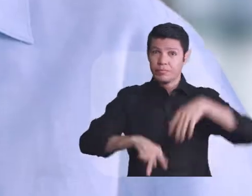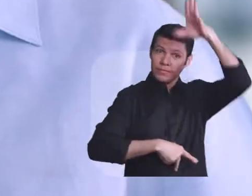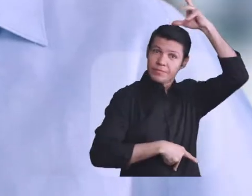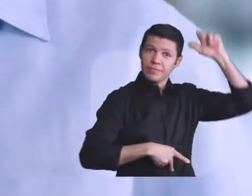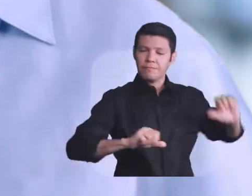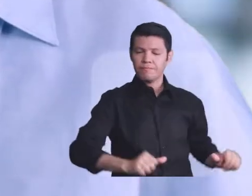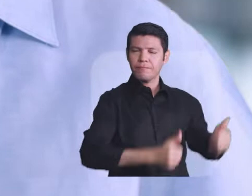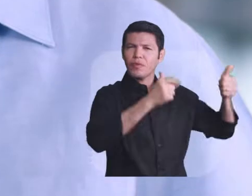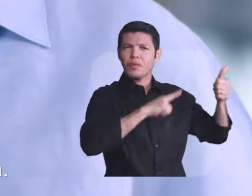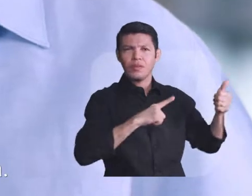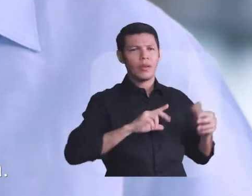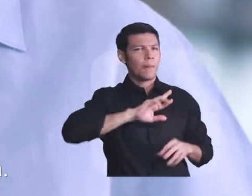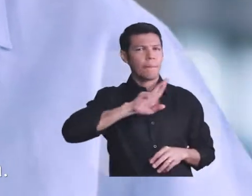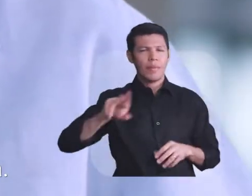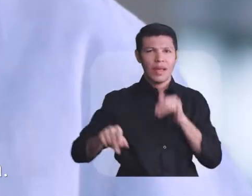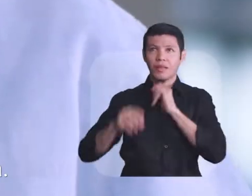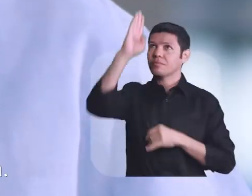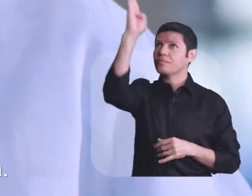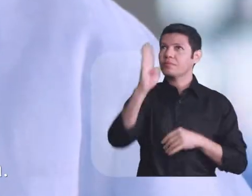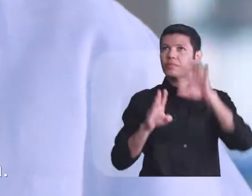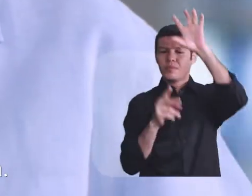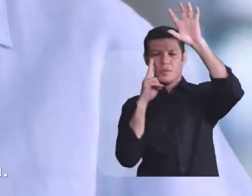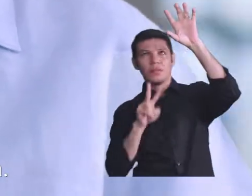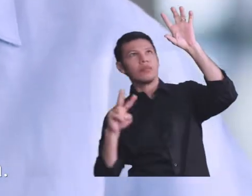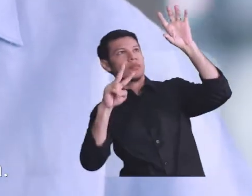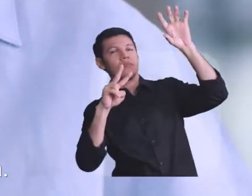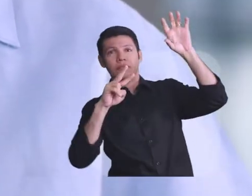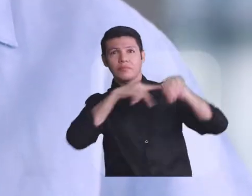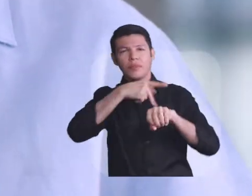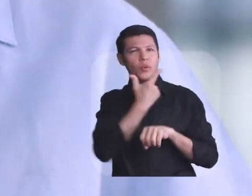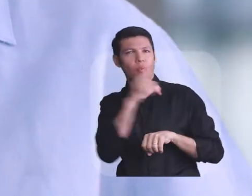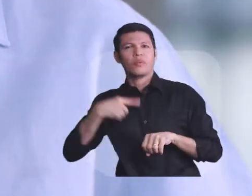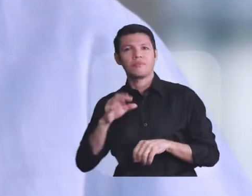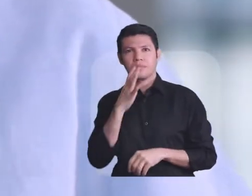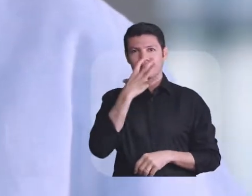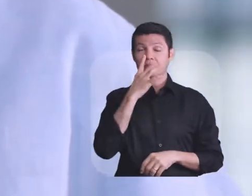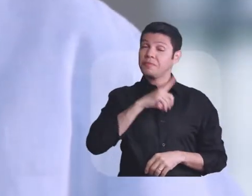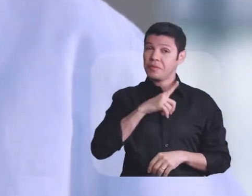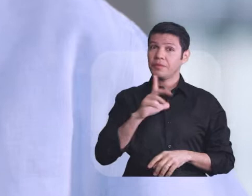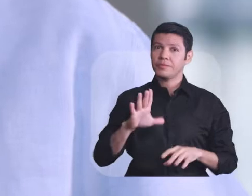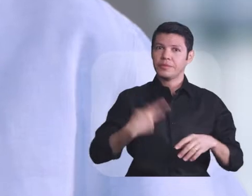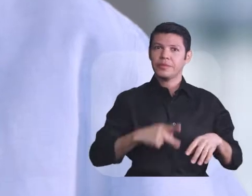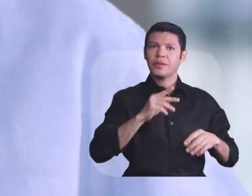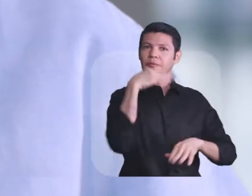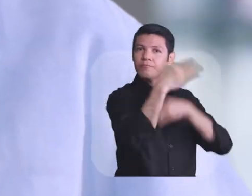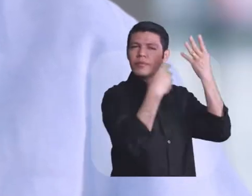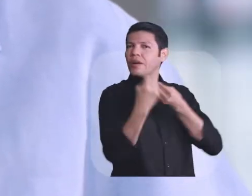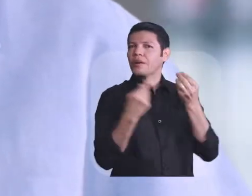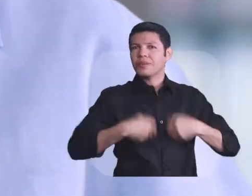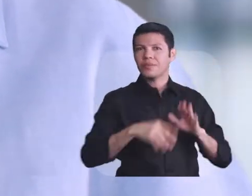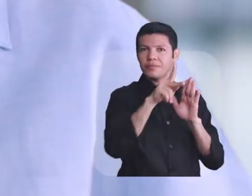Nosso estado é uma potência, não só para o Brasil, mas para todo o planeta. Para que ele cresça, é preciso ter